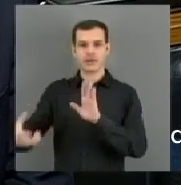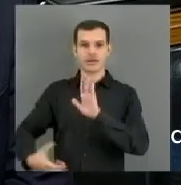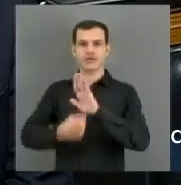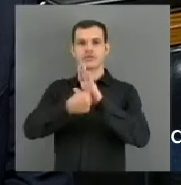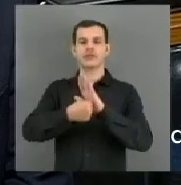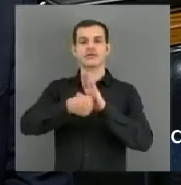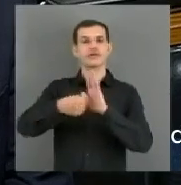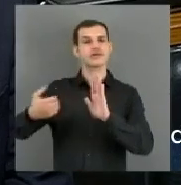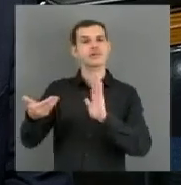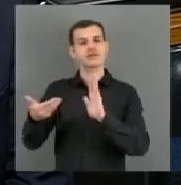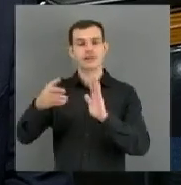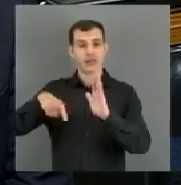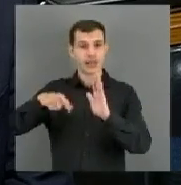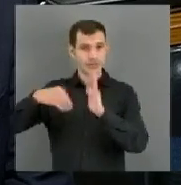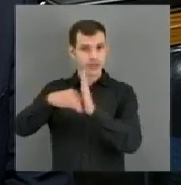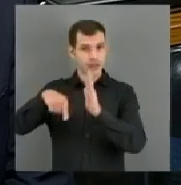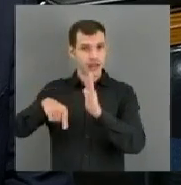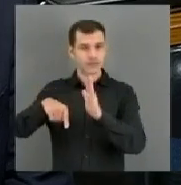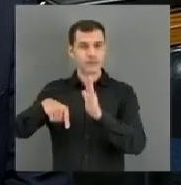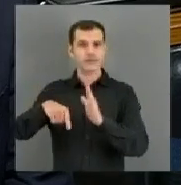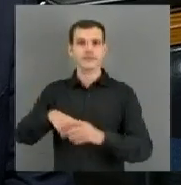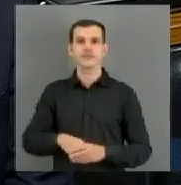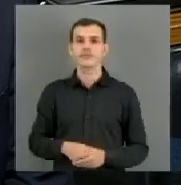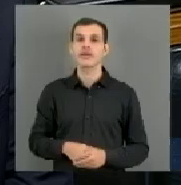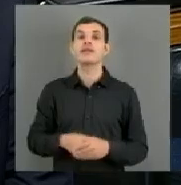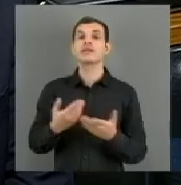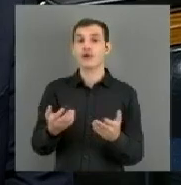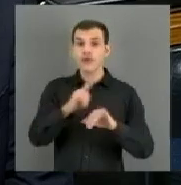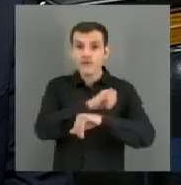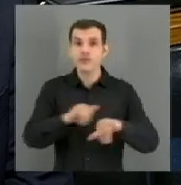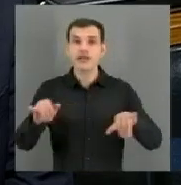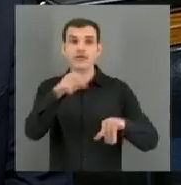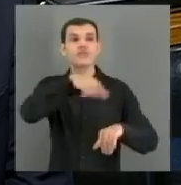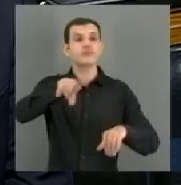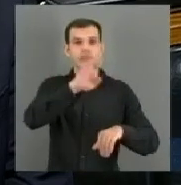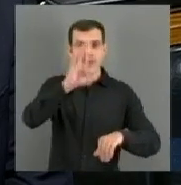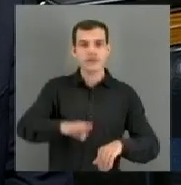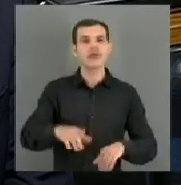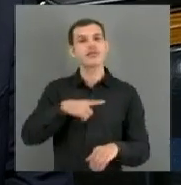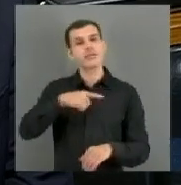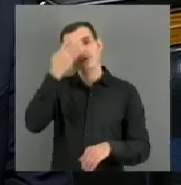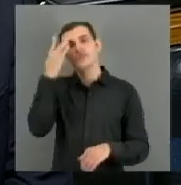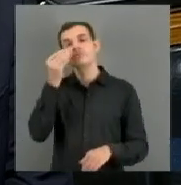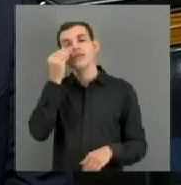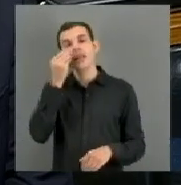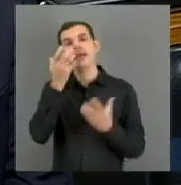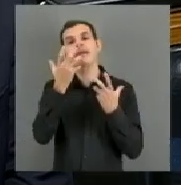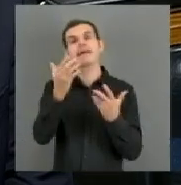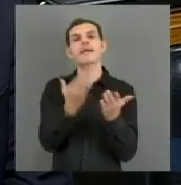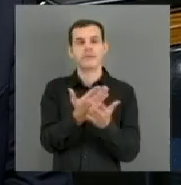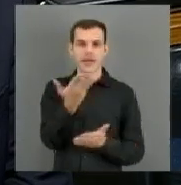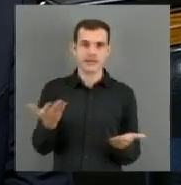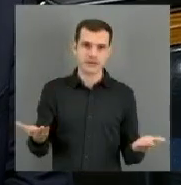uma notícia para o brasileiro. Atenção, estão querendo aprovar. Já não basta a lama toda. Estão querendo aprovar